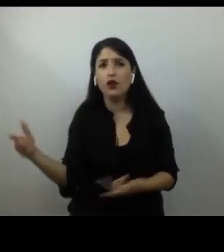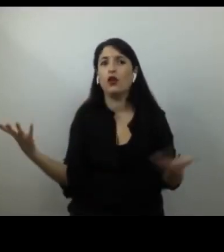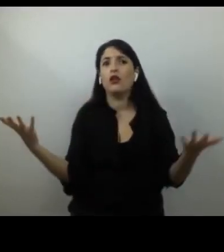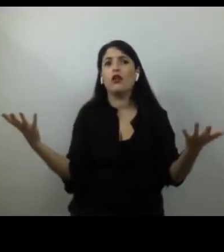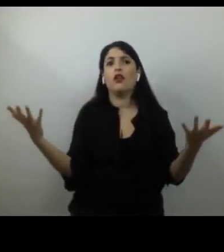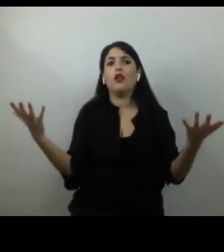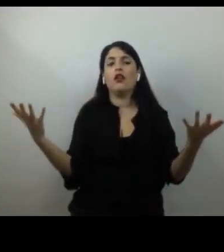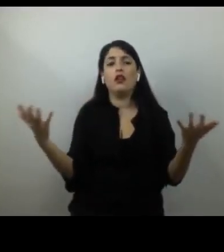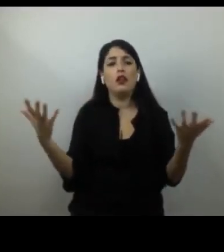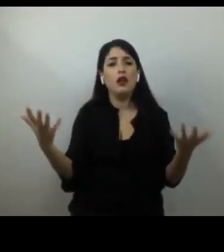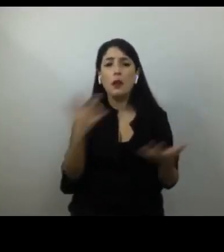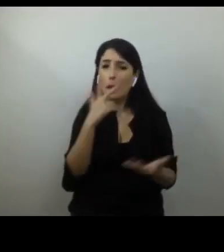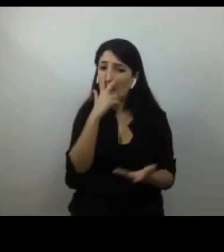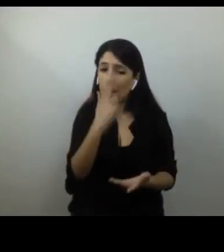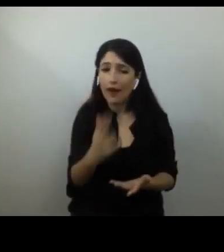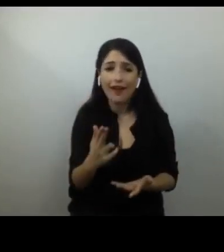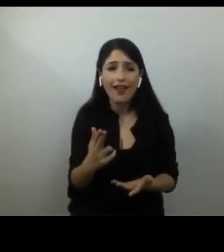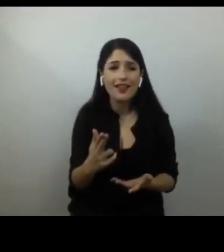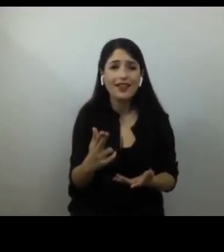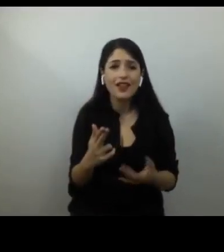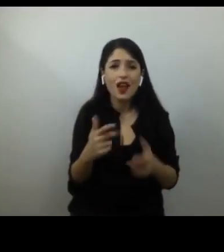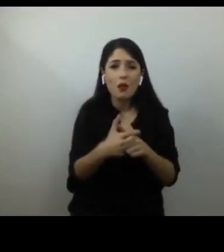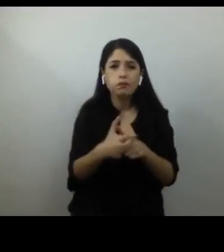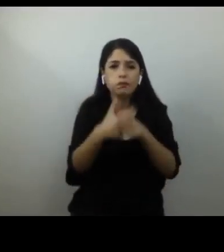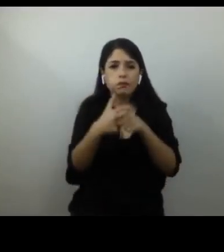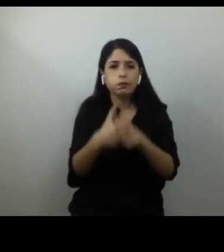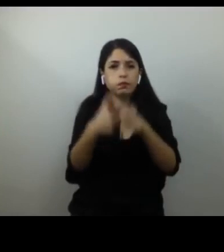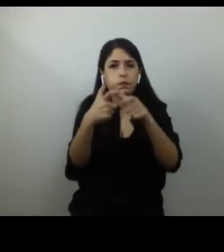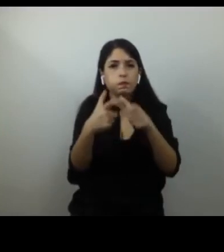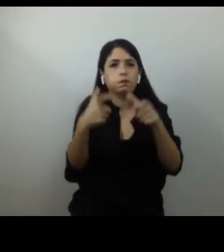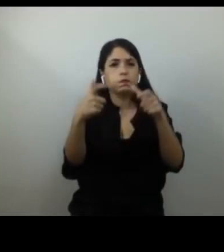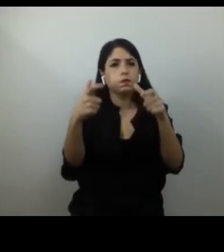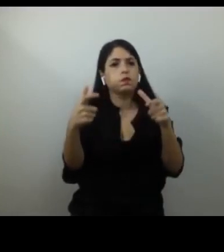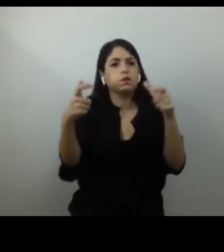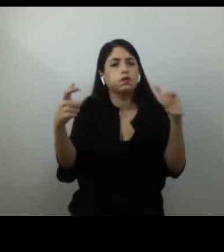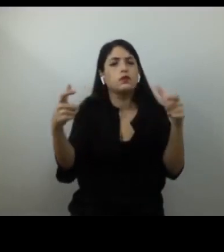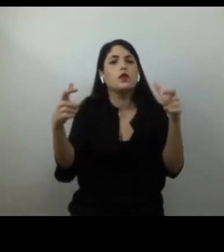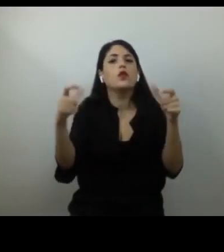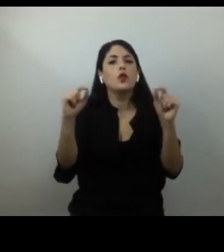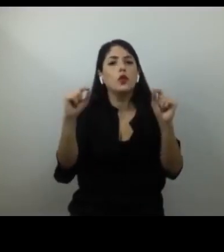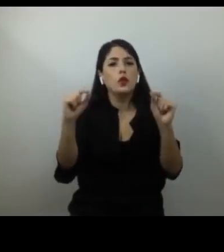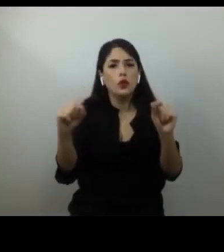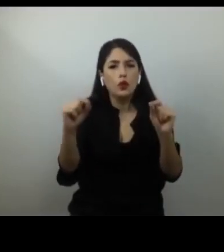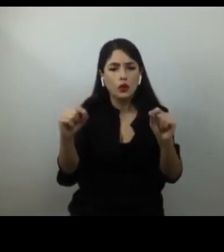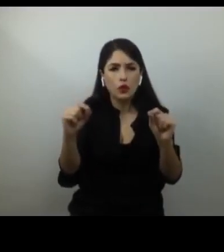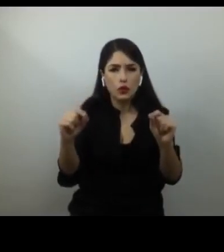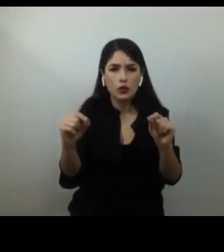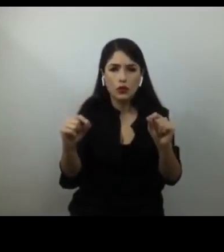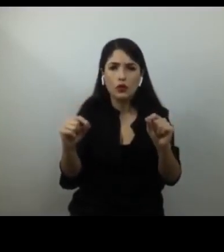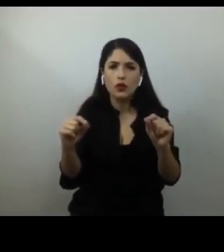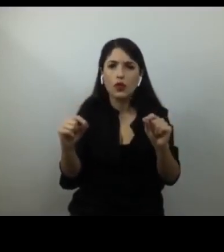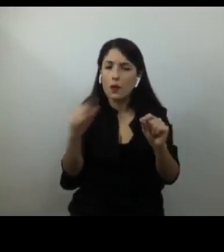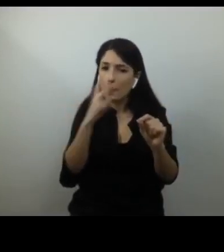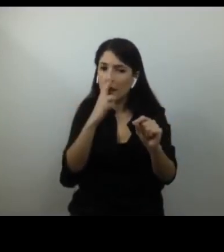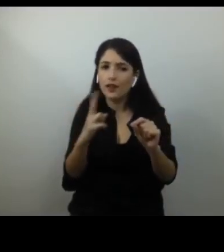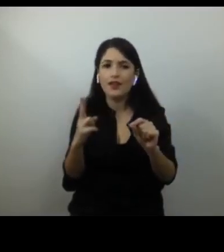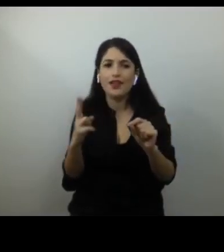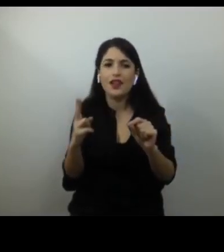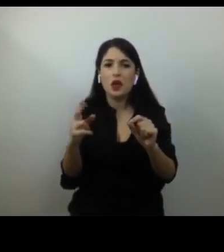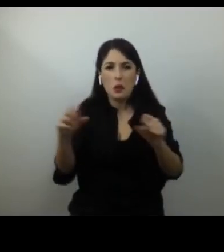uma espiral, um aumento, uma potencial radicalização do discurso de ruptura,